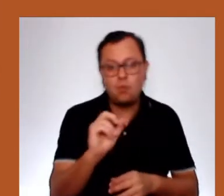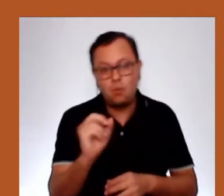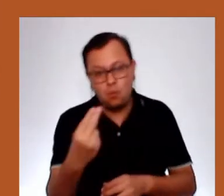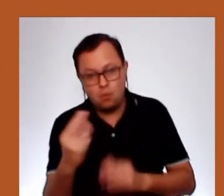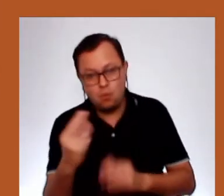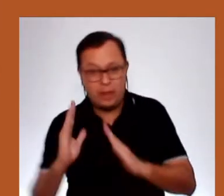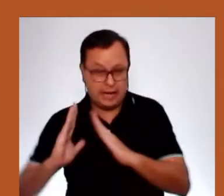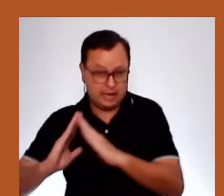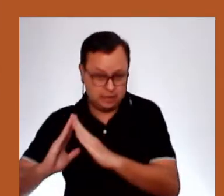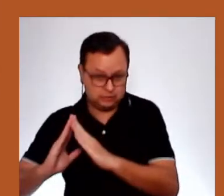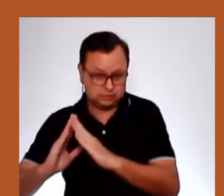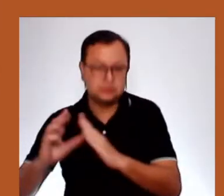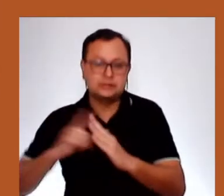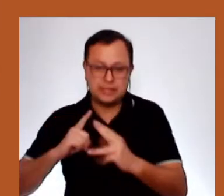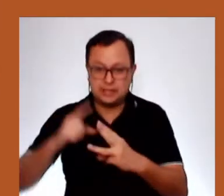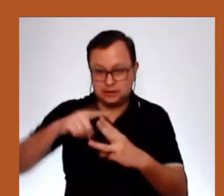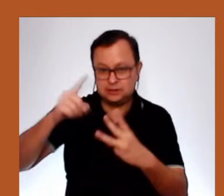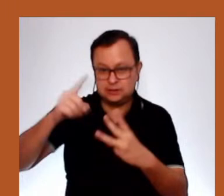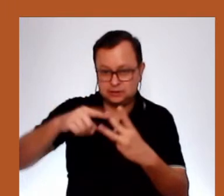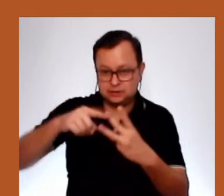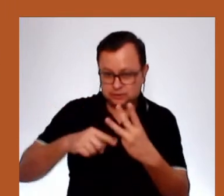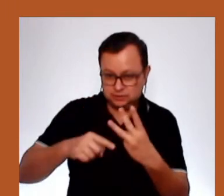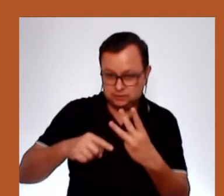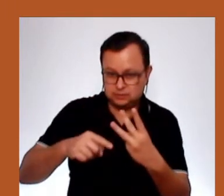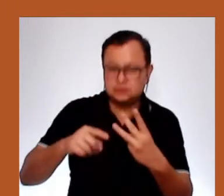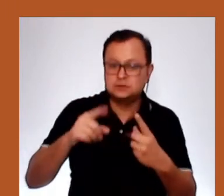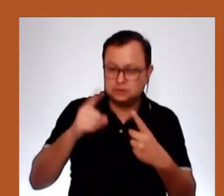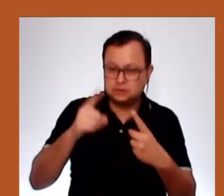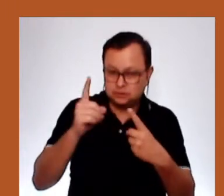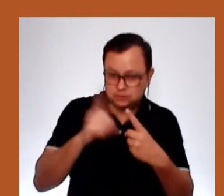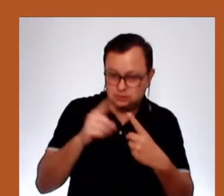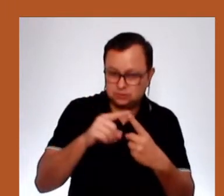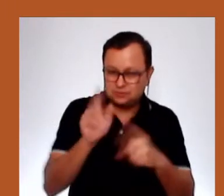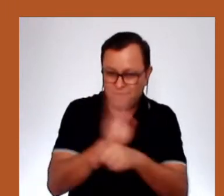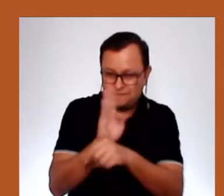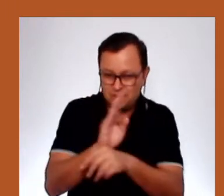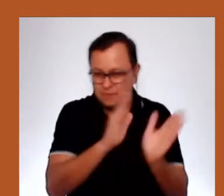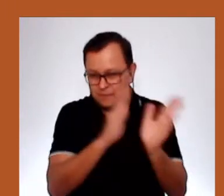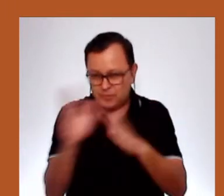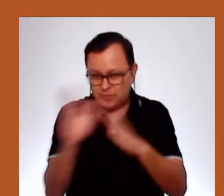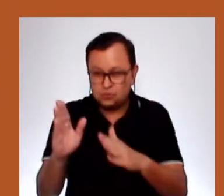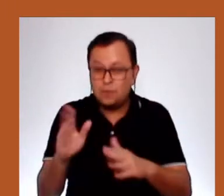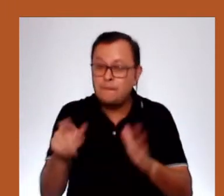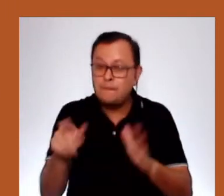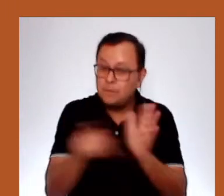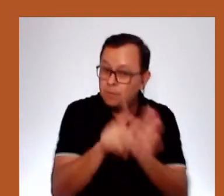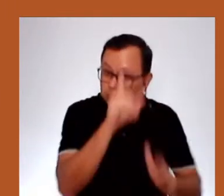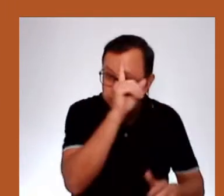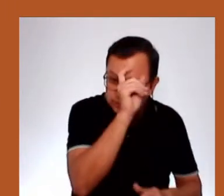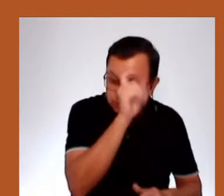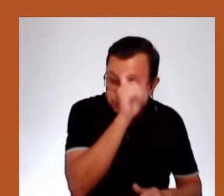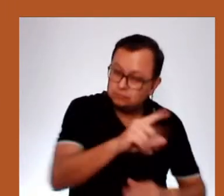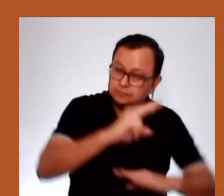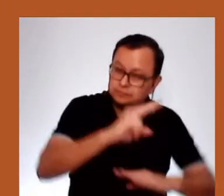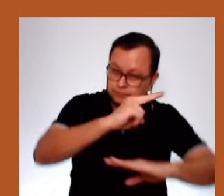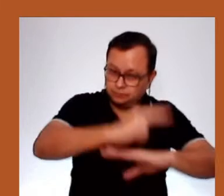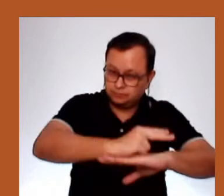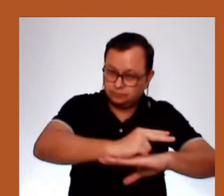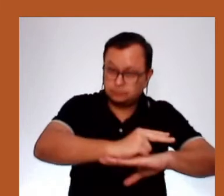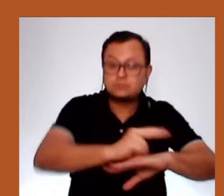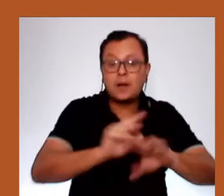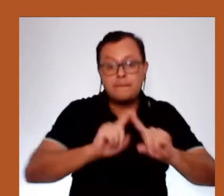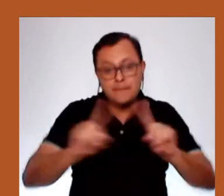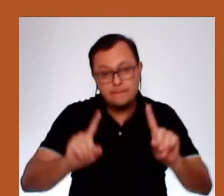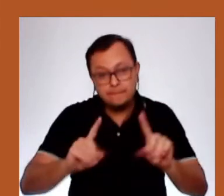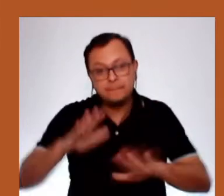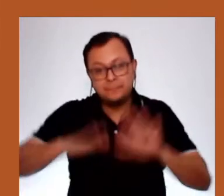cenários de cuidados paliativos. O documentário enfoca bem o cuidado paliativo hospital, né? Mas,